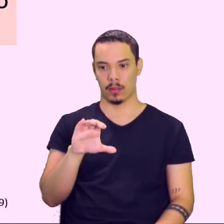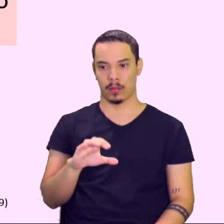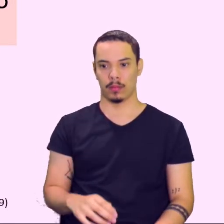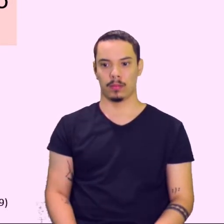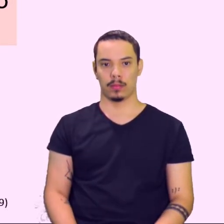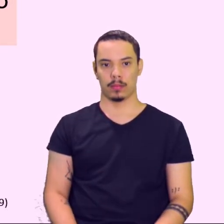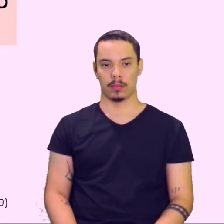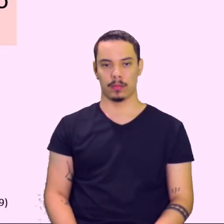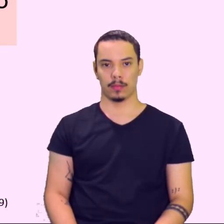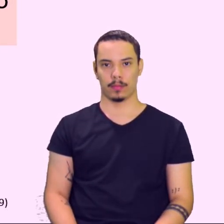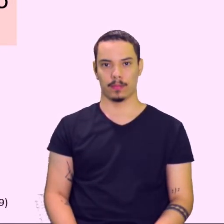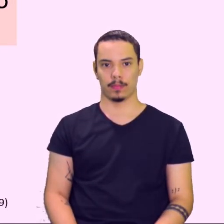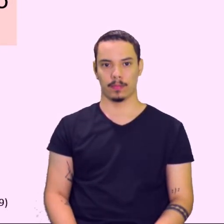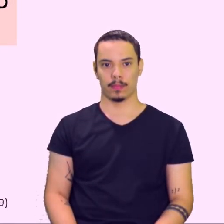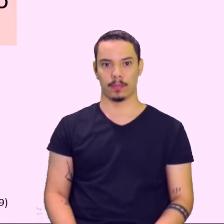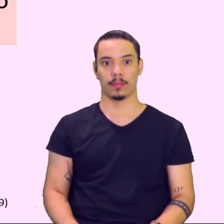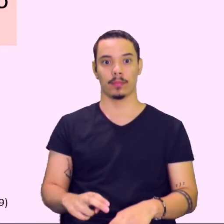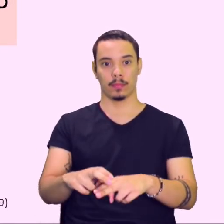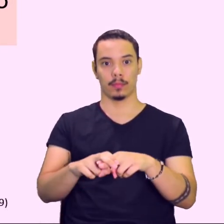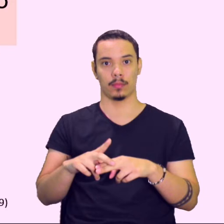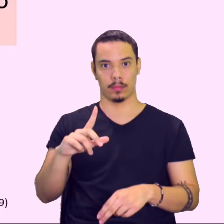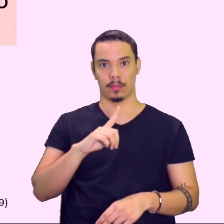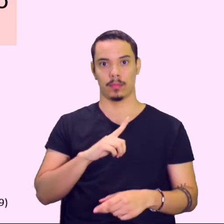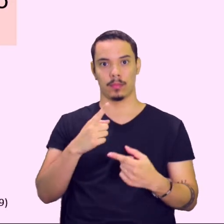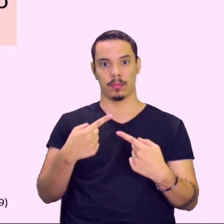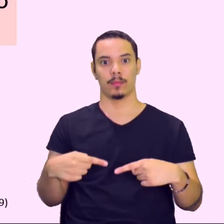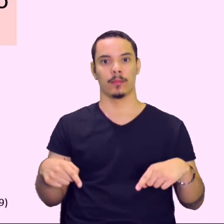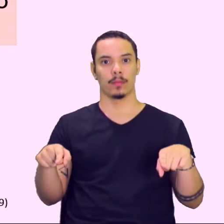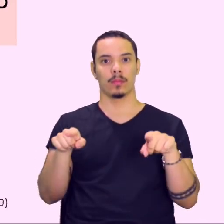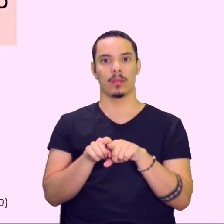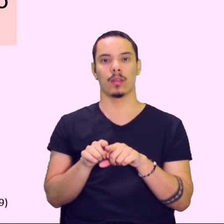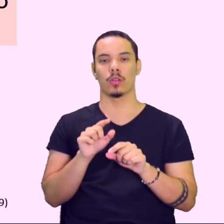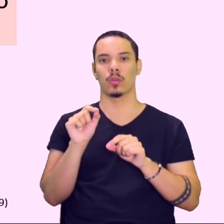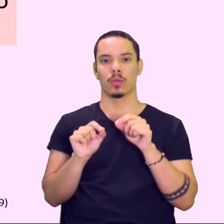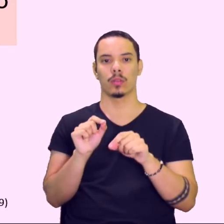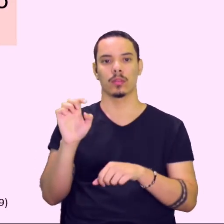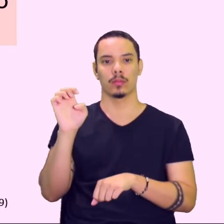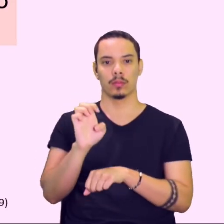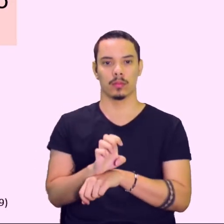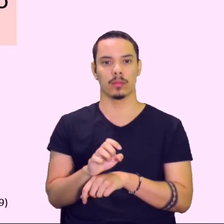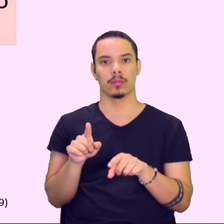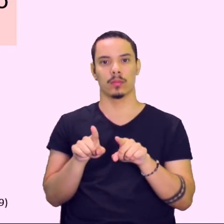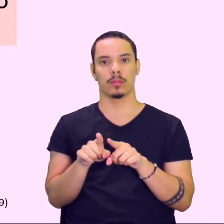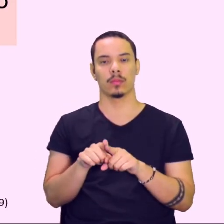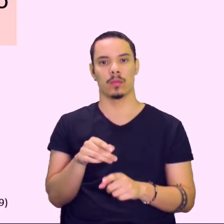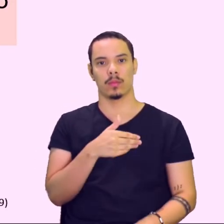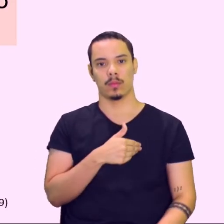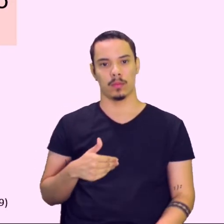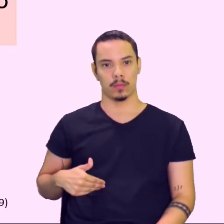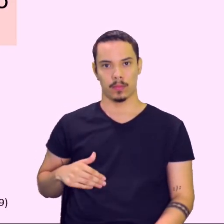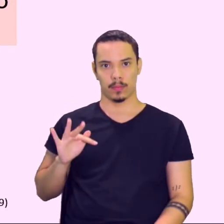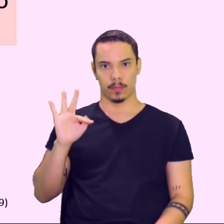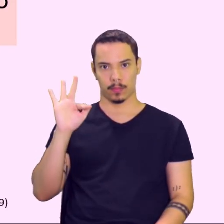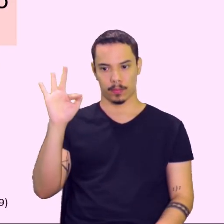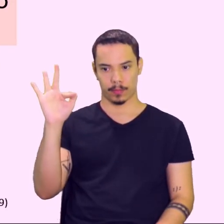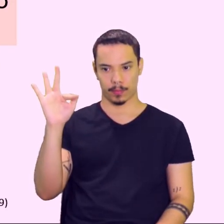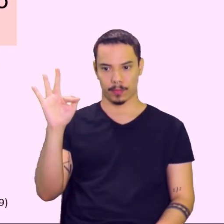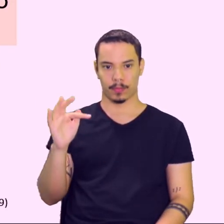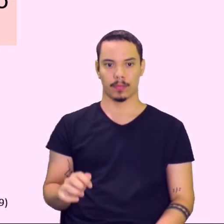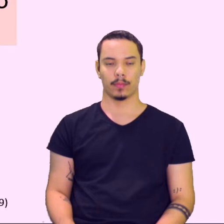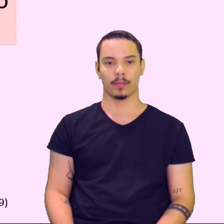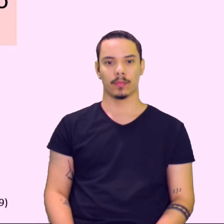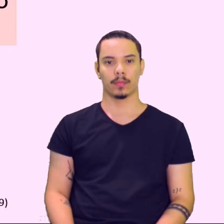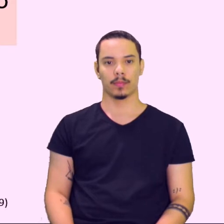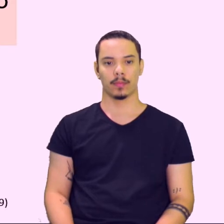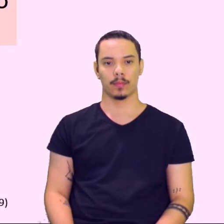né, parceria novamente entre os estados e o governo federal. Que é as famosas, né, que a gente